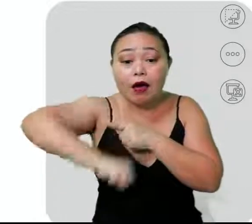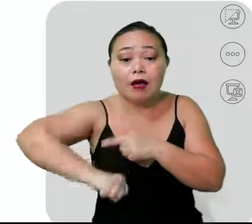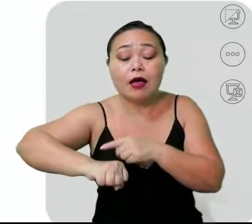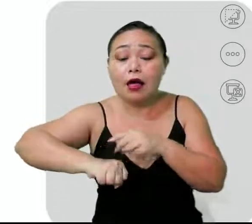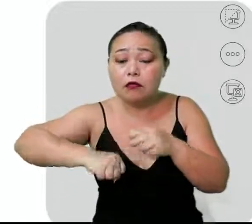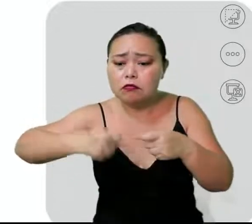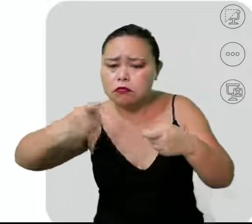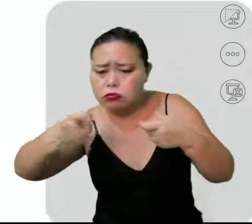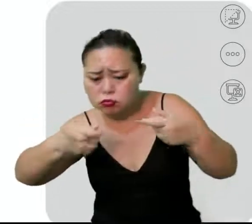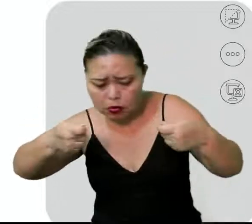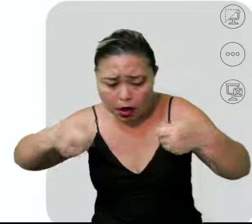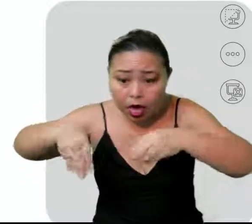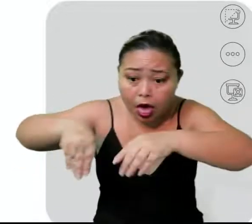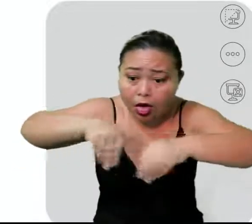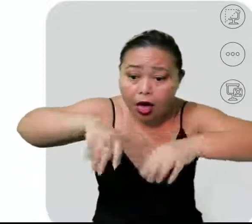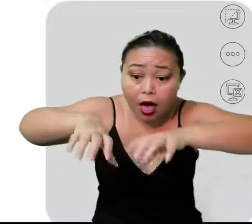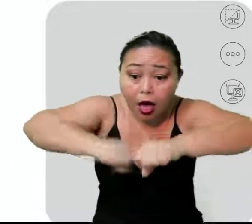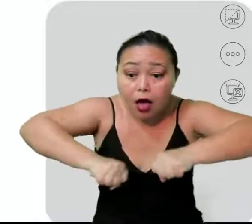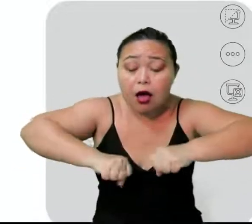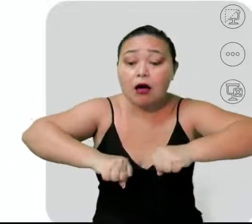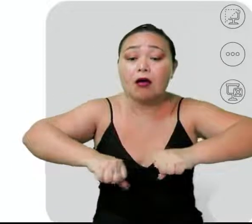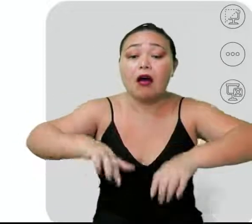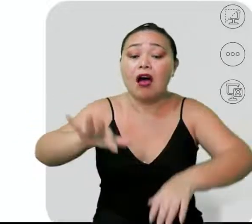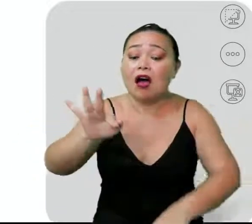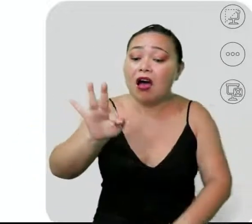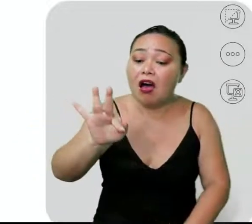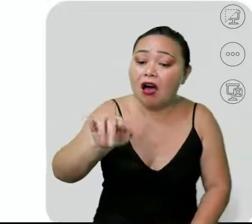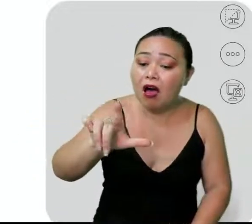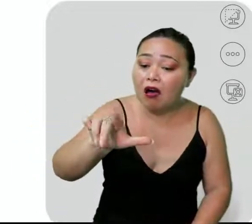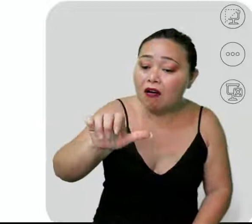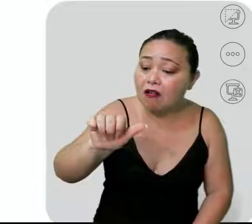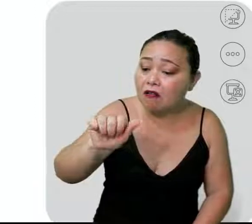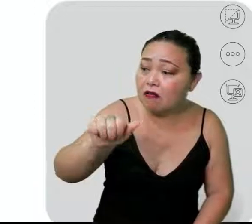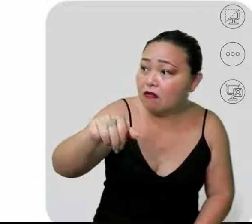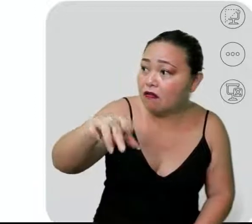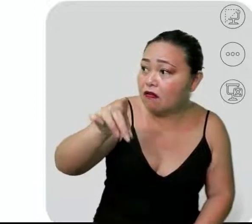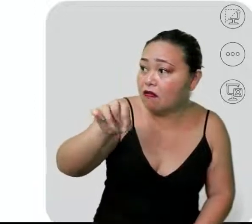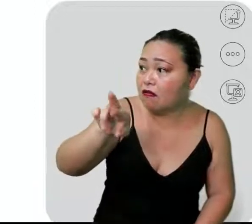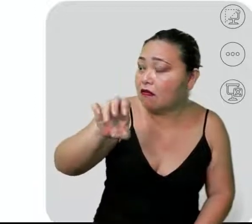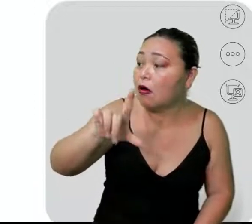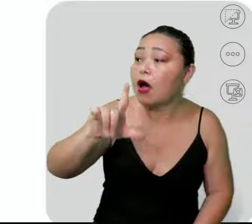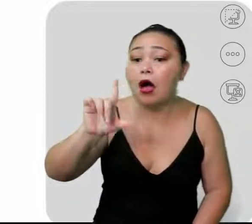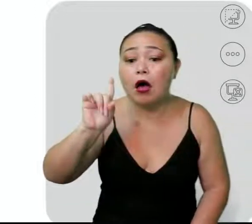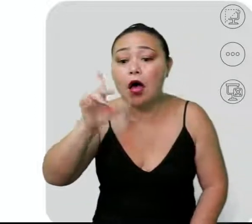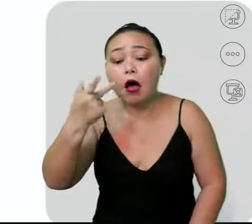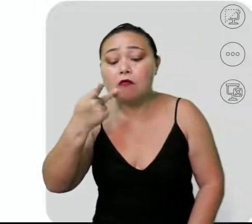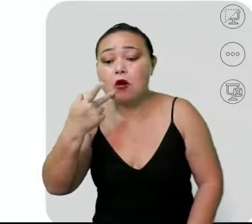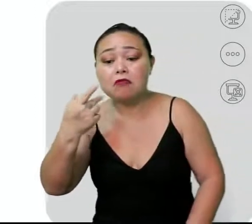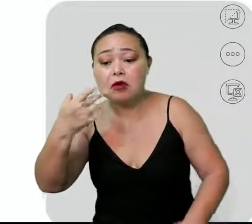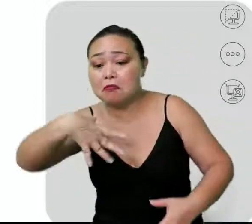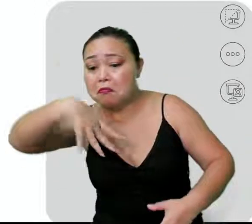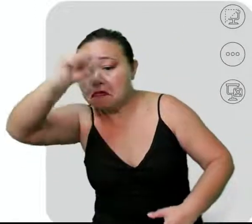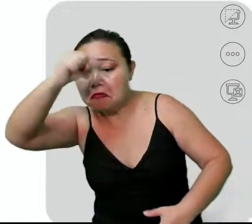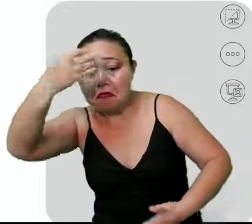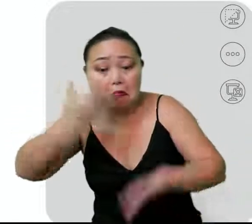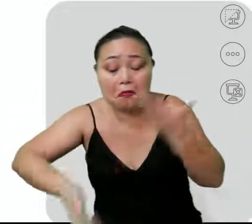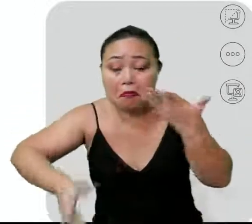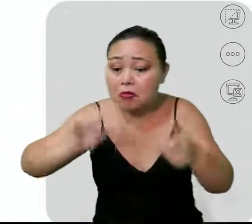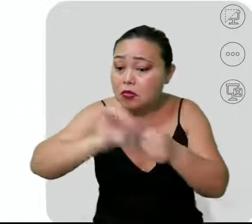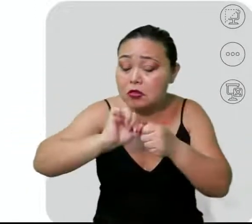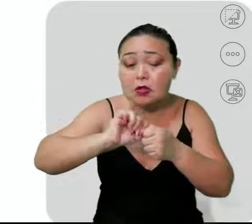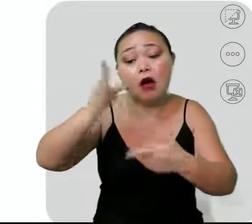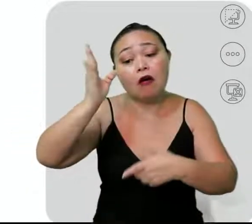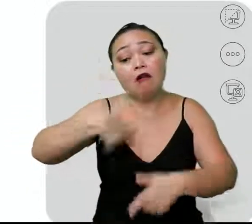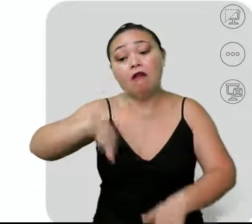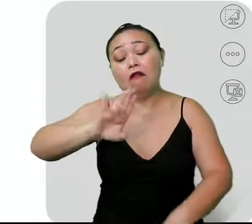Flandres brigou e tanto é que não vai ter vencidos e vencedores eles vão parar a guerra até